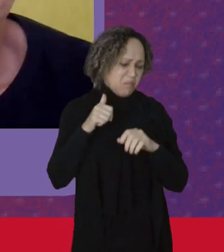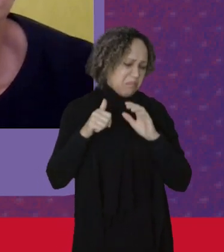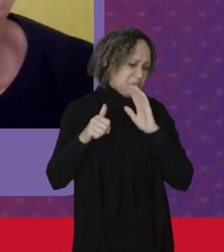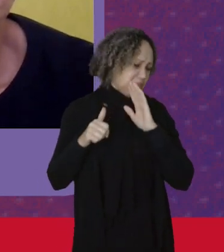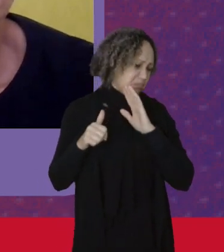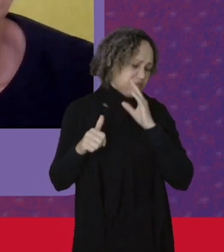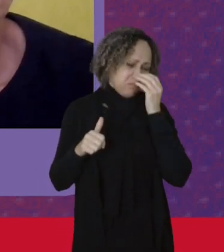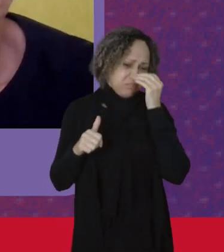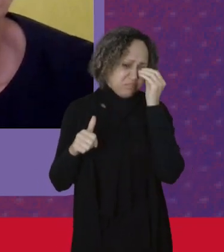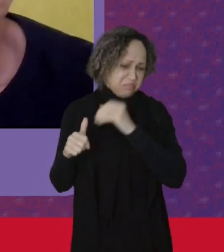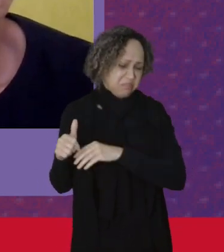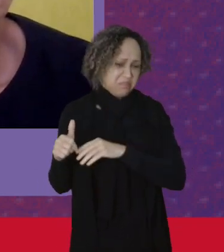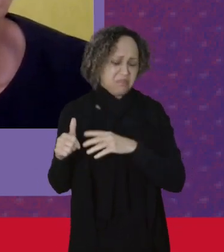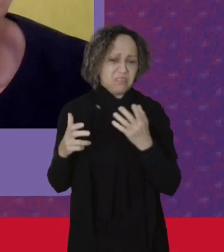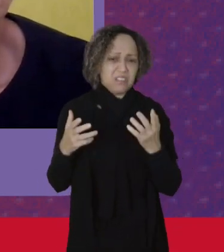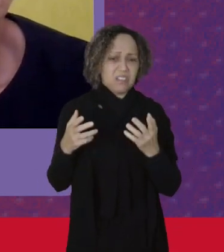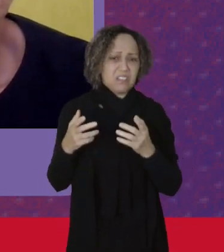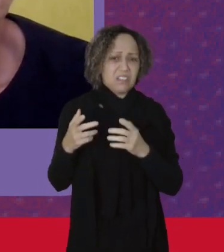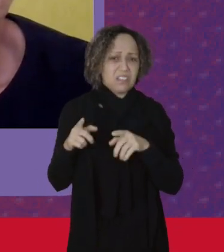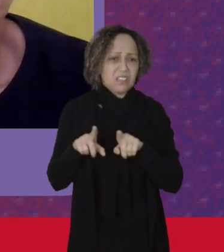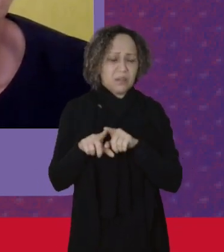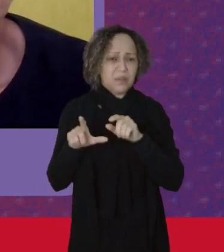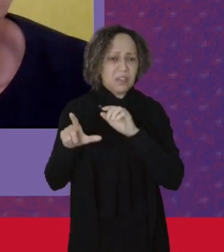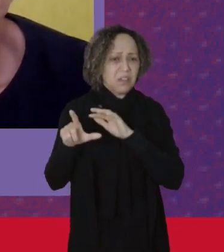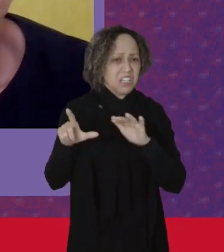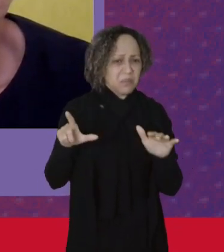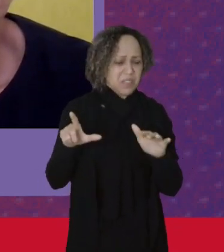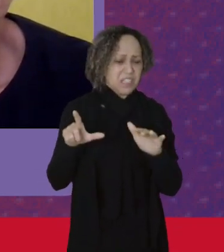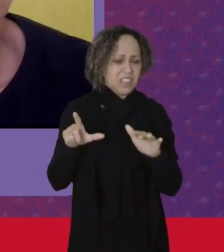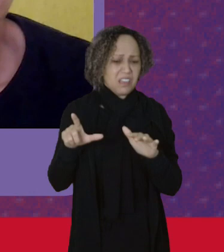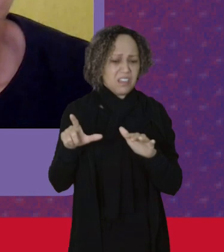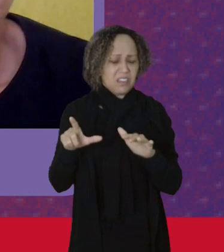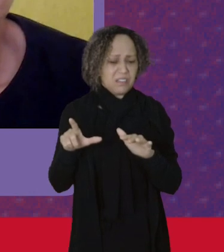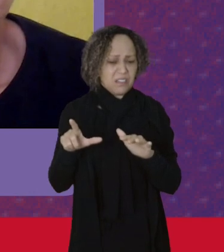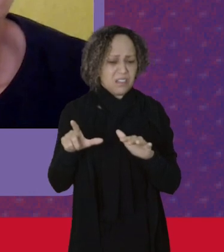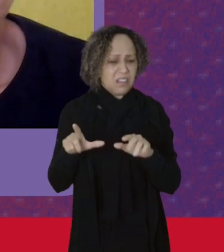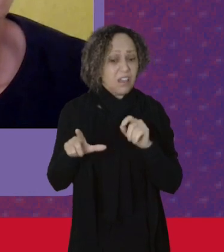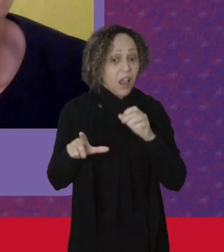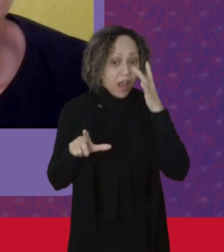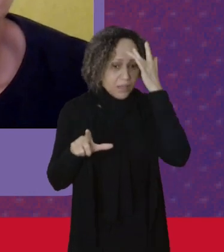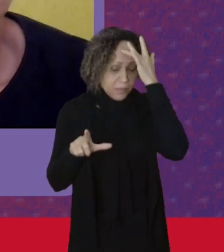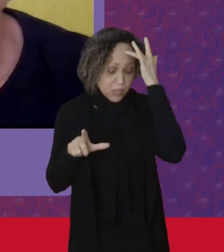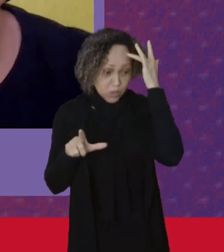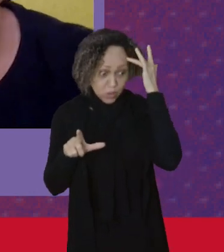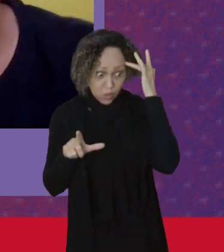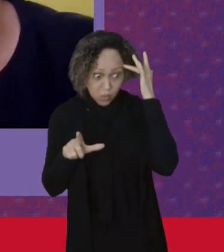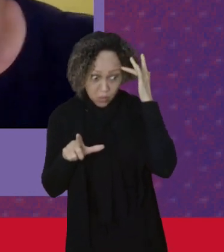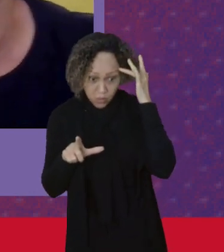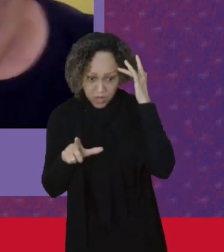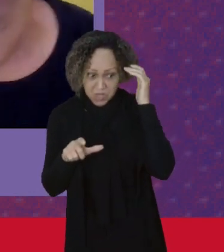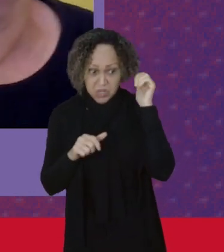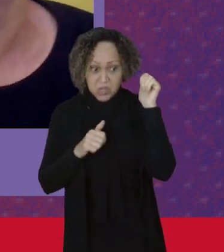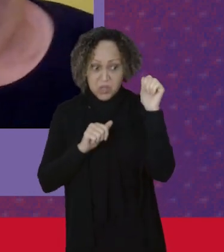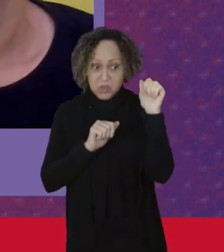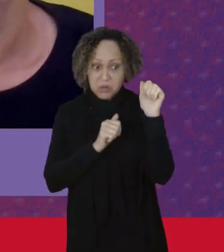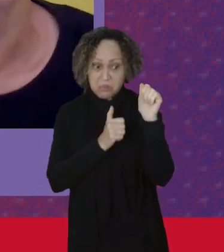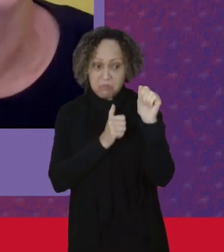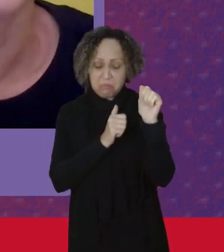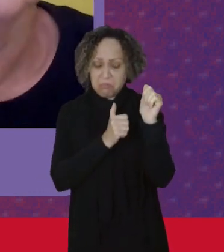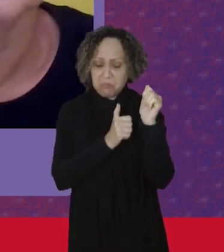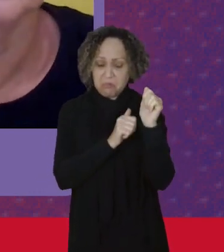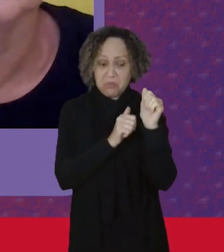sentido que a gente estava falando das pessoas que não seguem esse normal, que é, na verdade, um normal